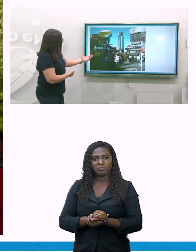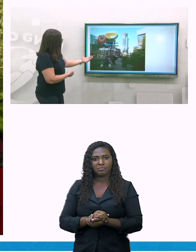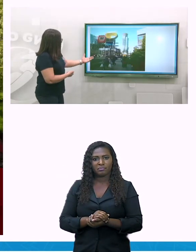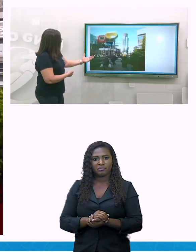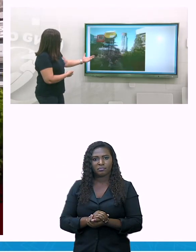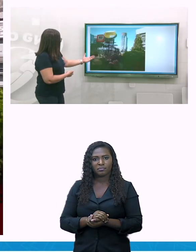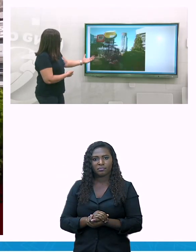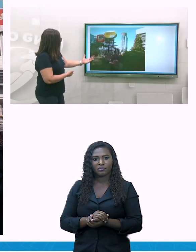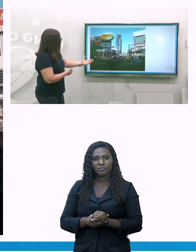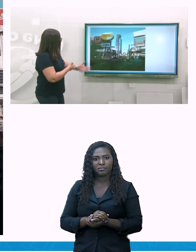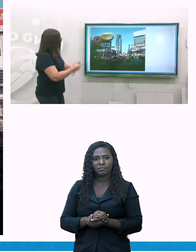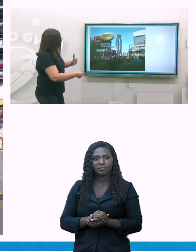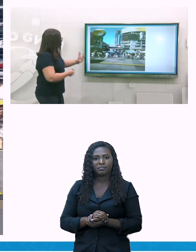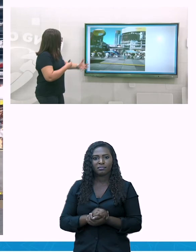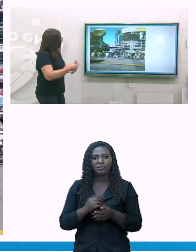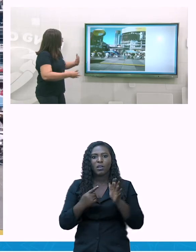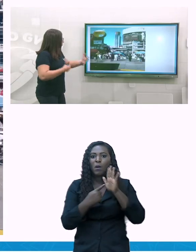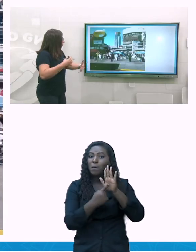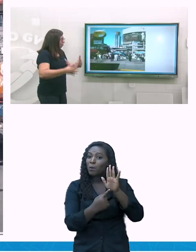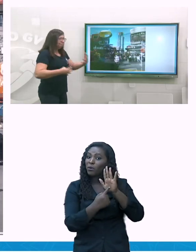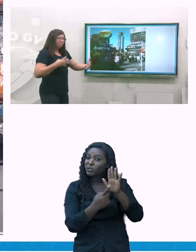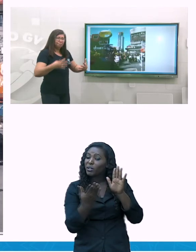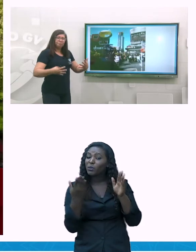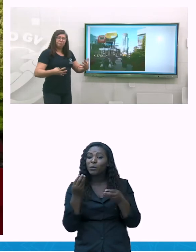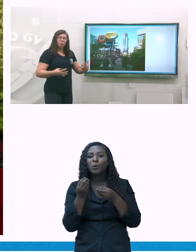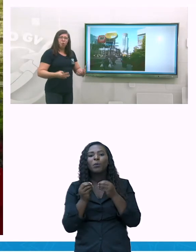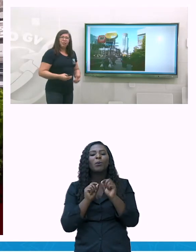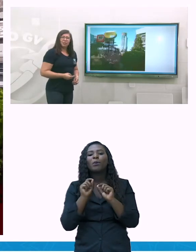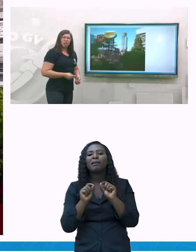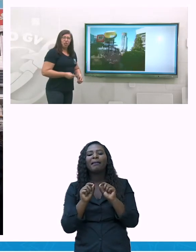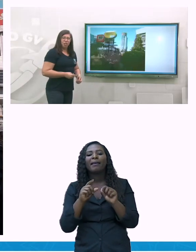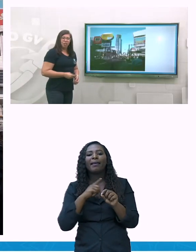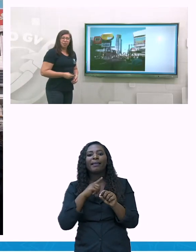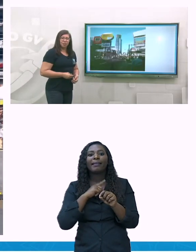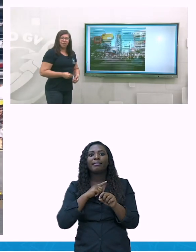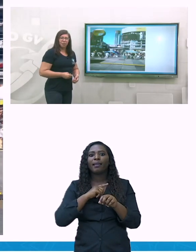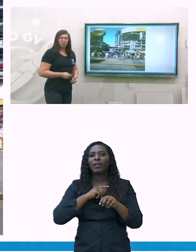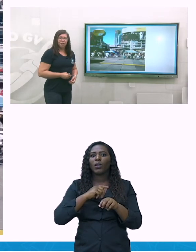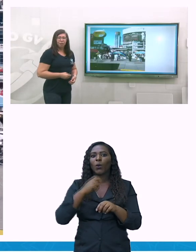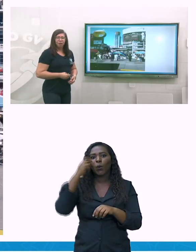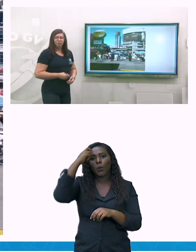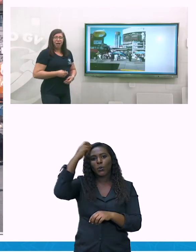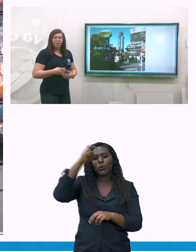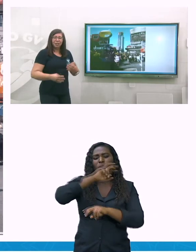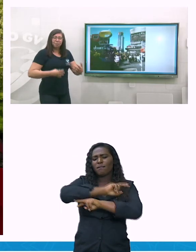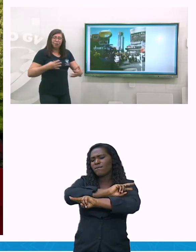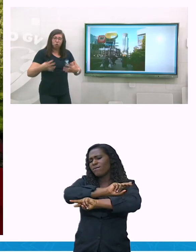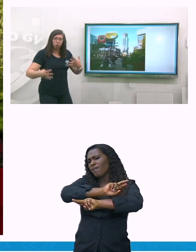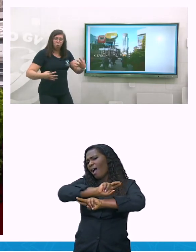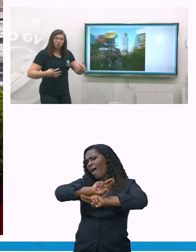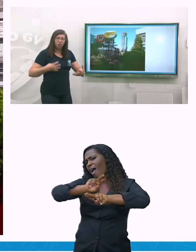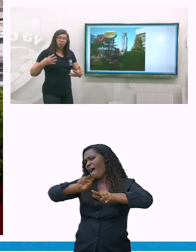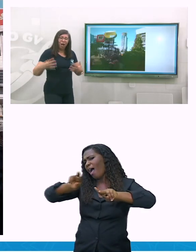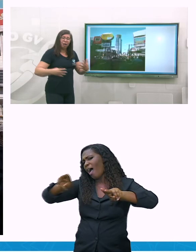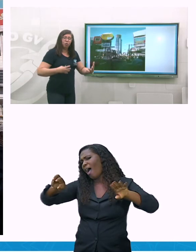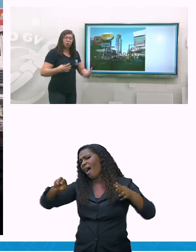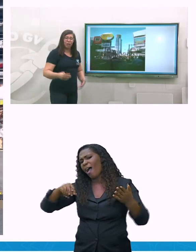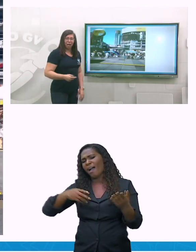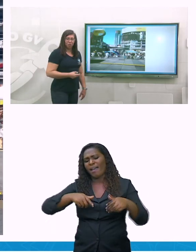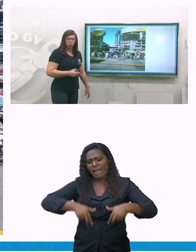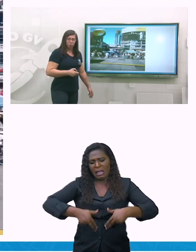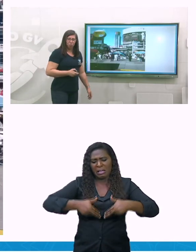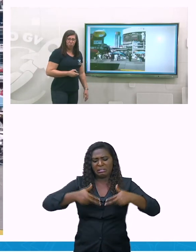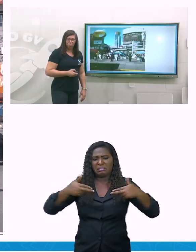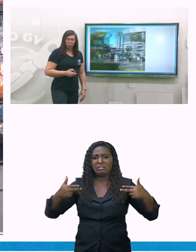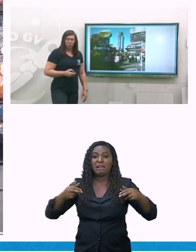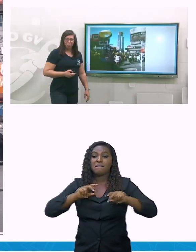E aqui mostrando que a gente encontra muitas etnias, várias pessoas de vários